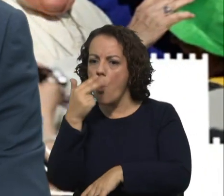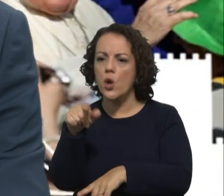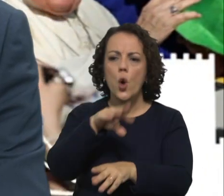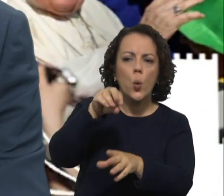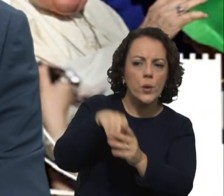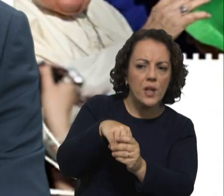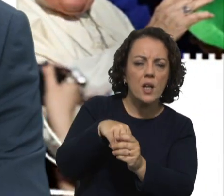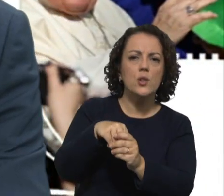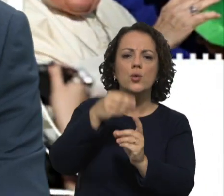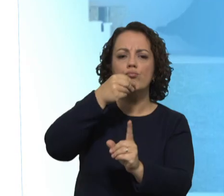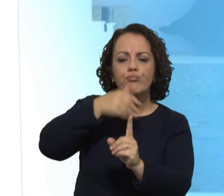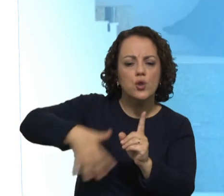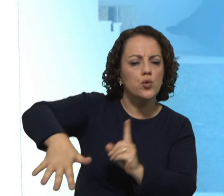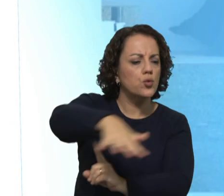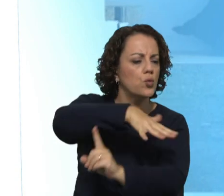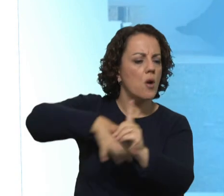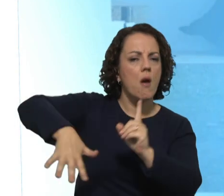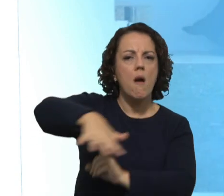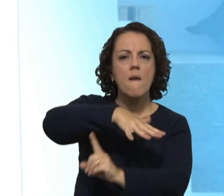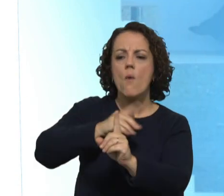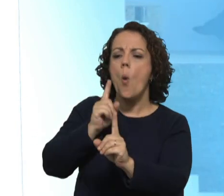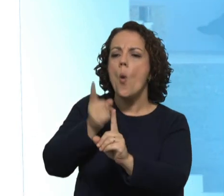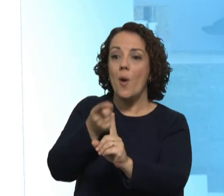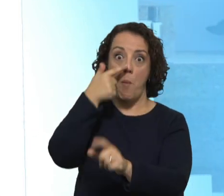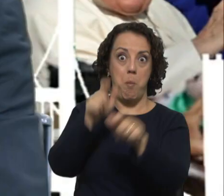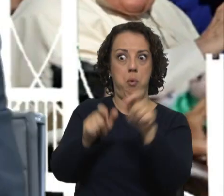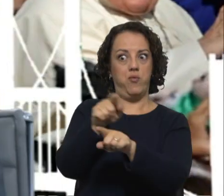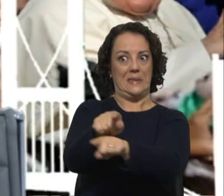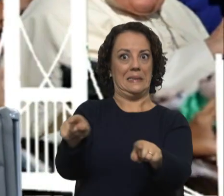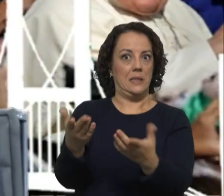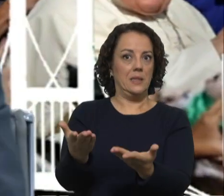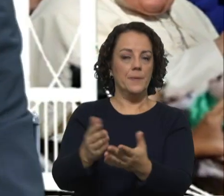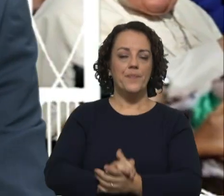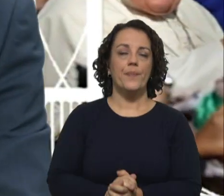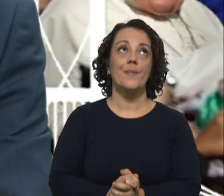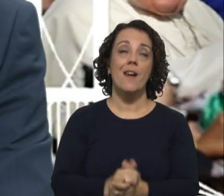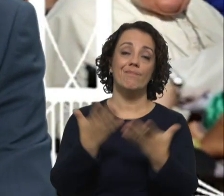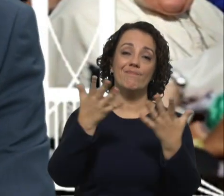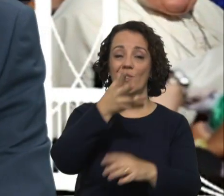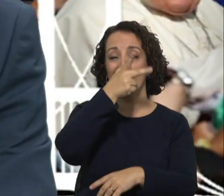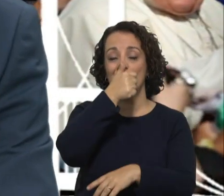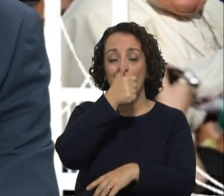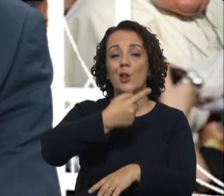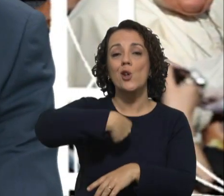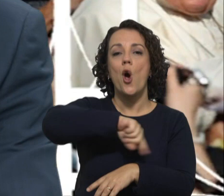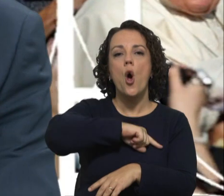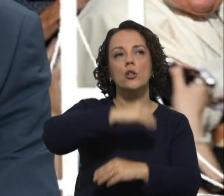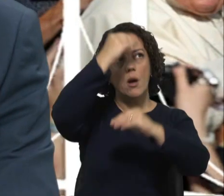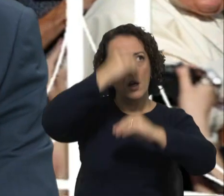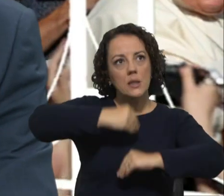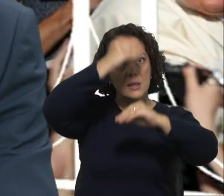contextualização geográfica e no conjunto daqueles povos. Eu creio que, infelizmente, não somos treinados para ler a Bíblia, não